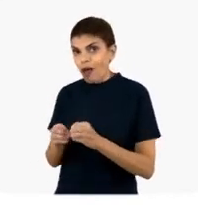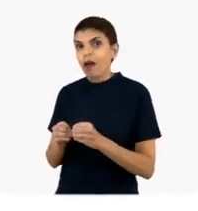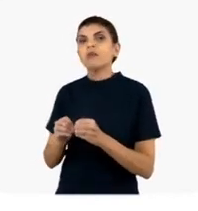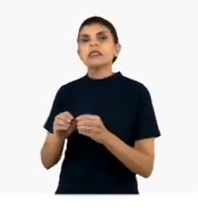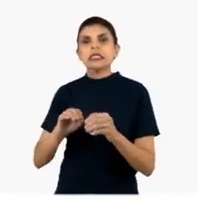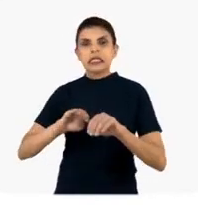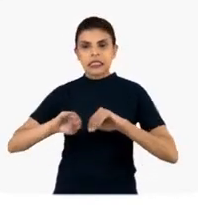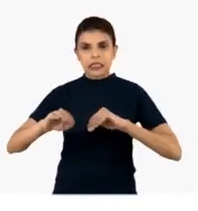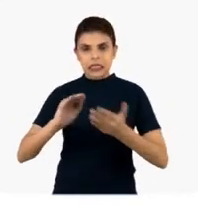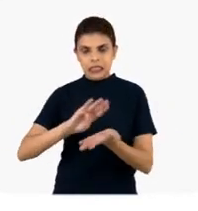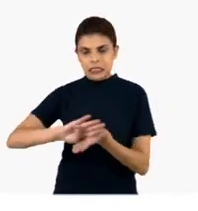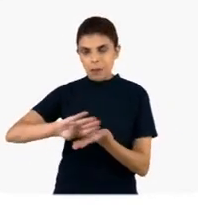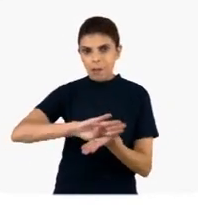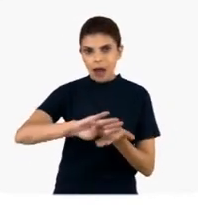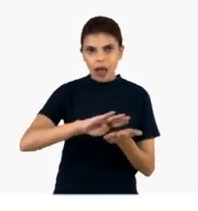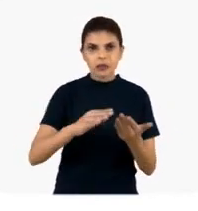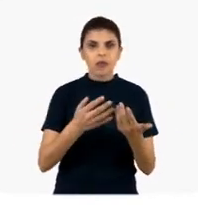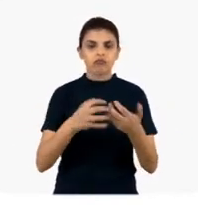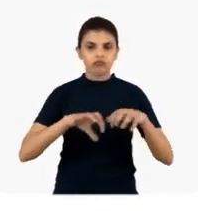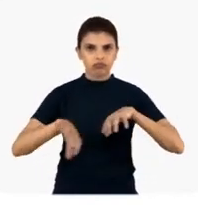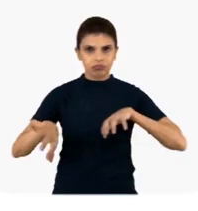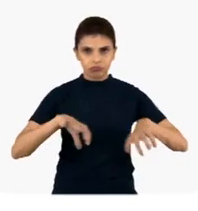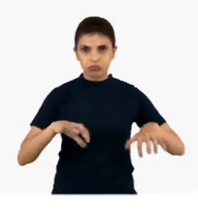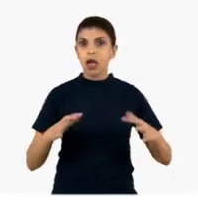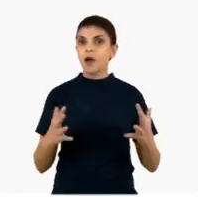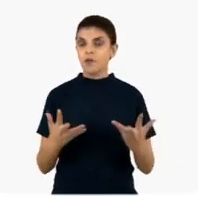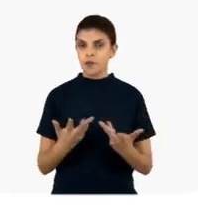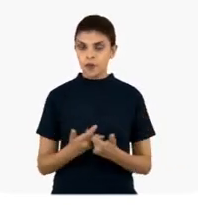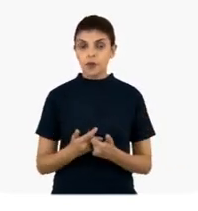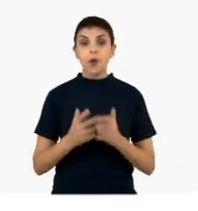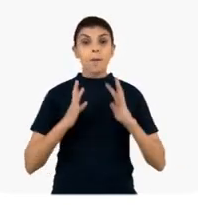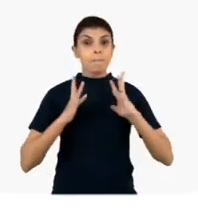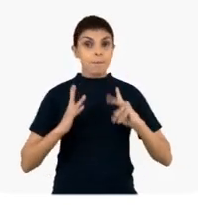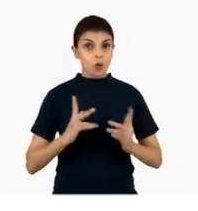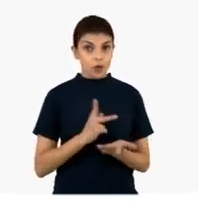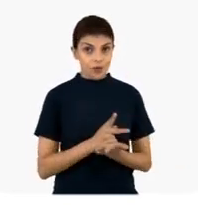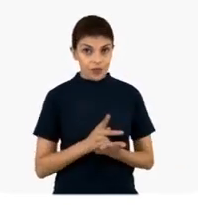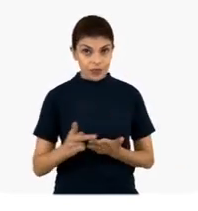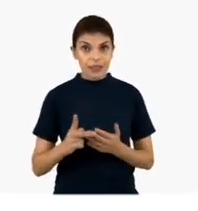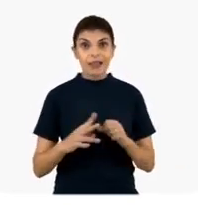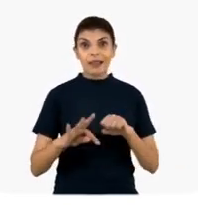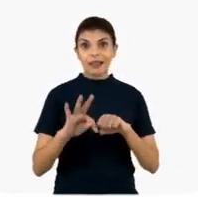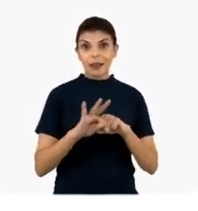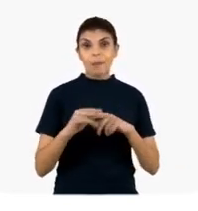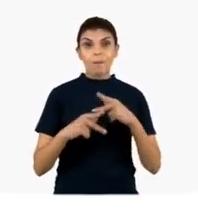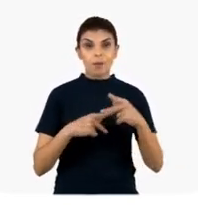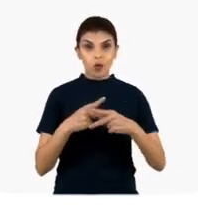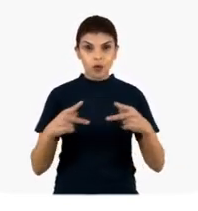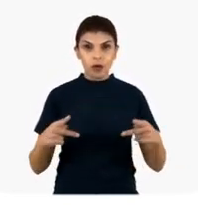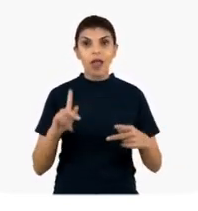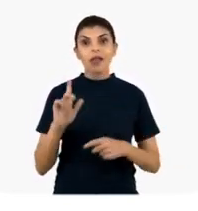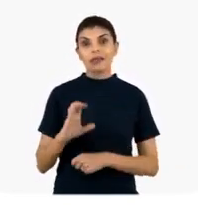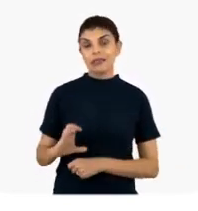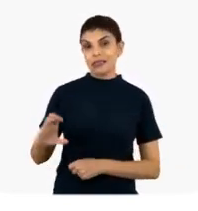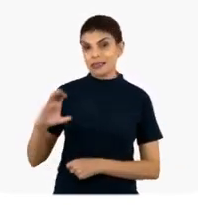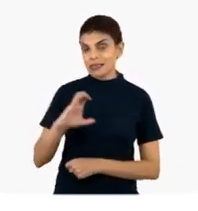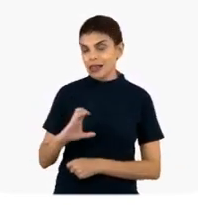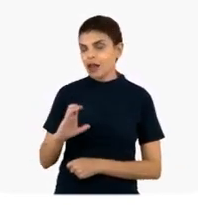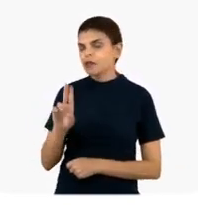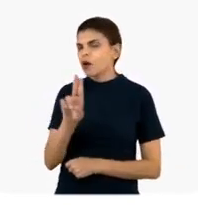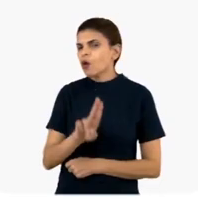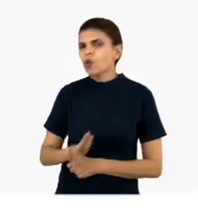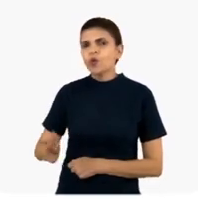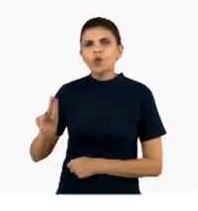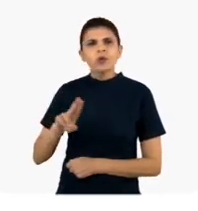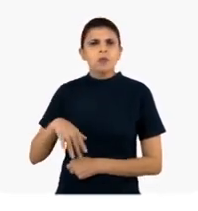permitem um sistema de separação muito eficiente. A purificação de proteínas é uma técnica, é uma ciência